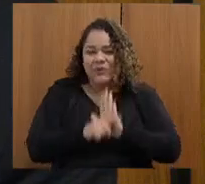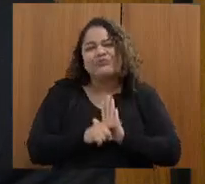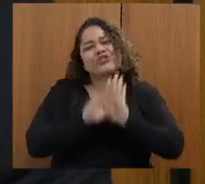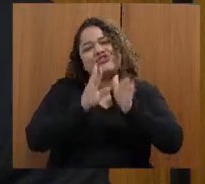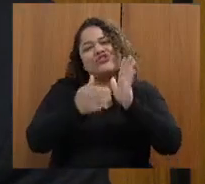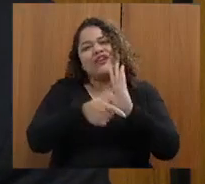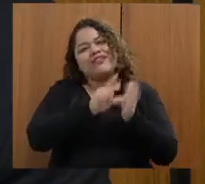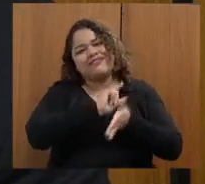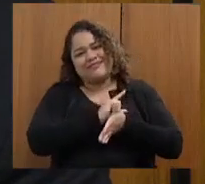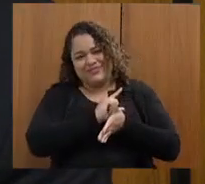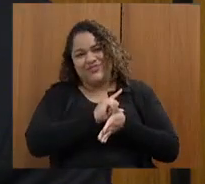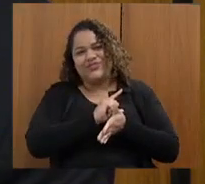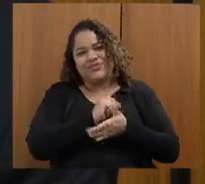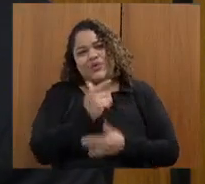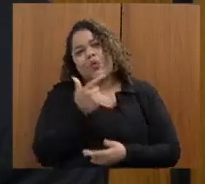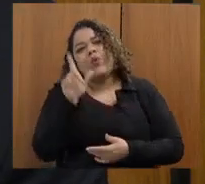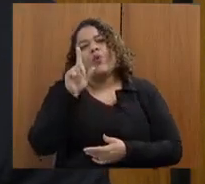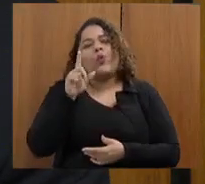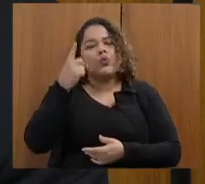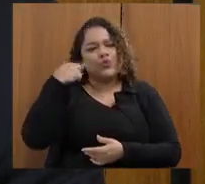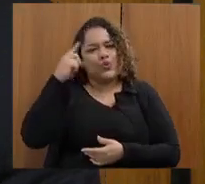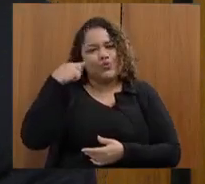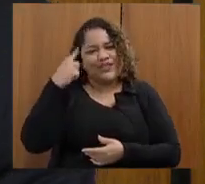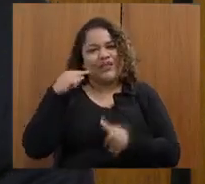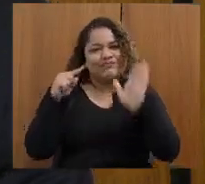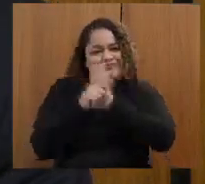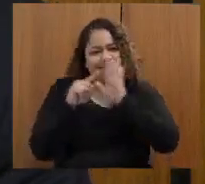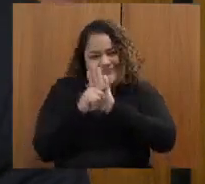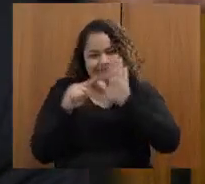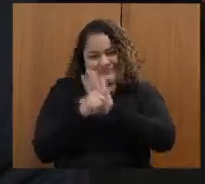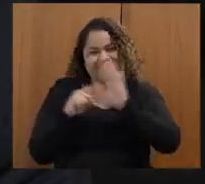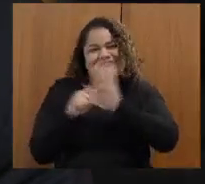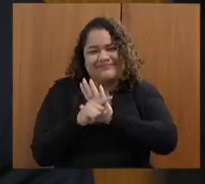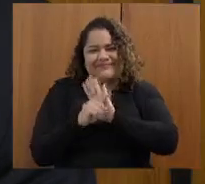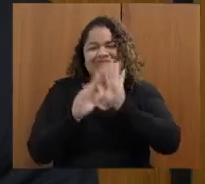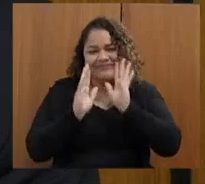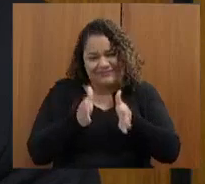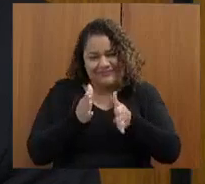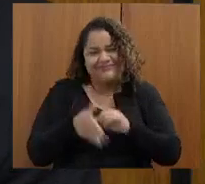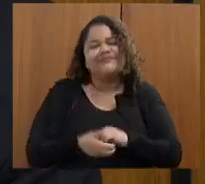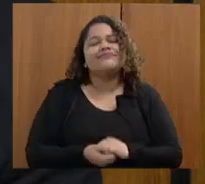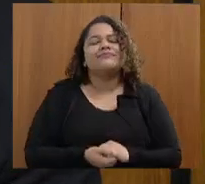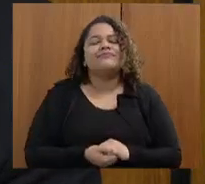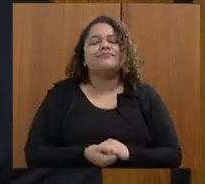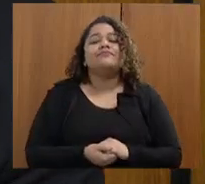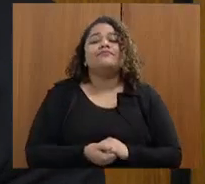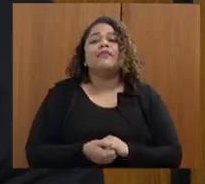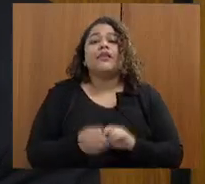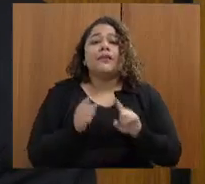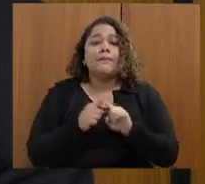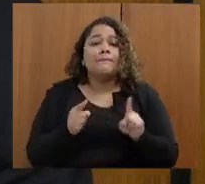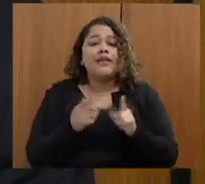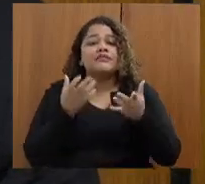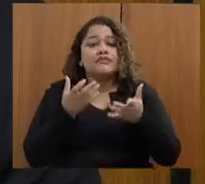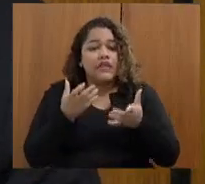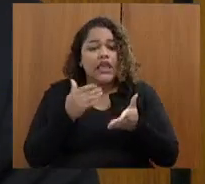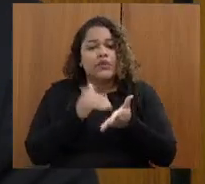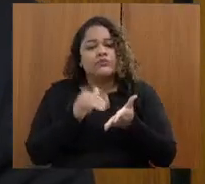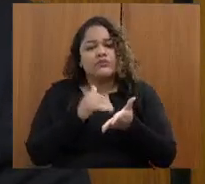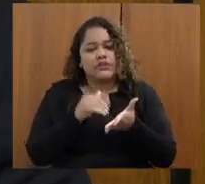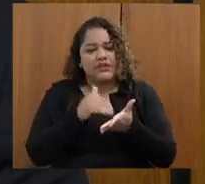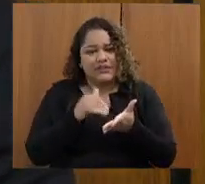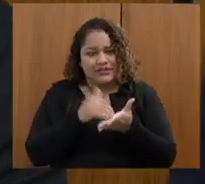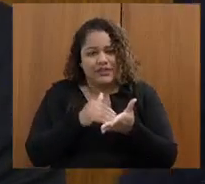apresentados por outros parlamentares que nos antecederam mas eu gostaria que Secretário é